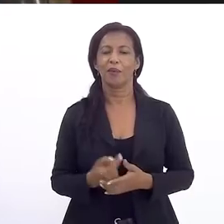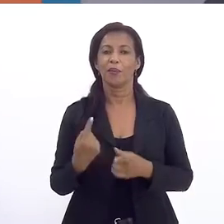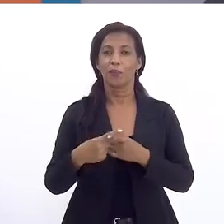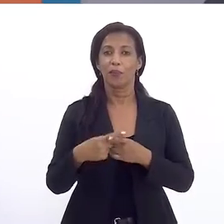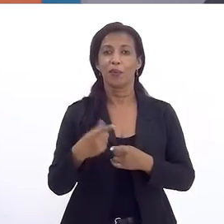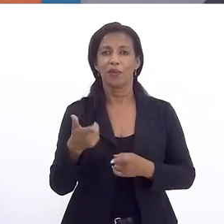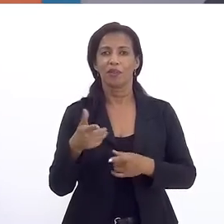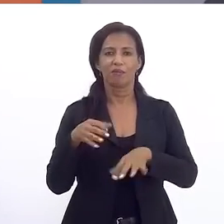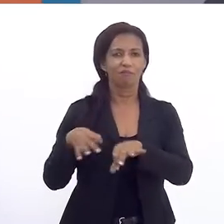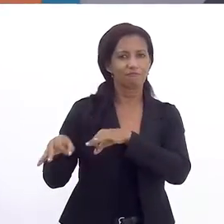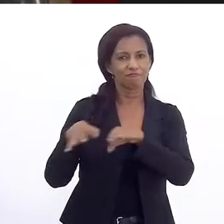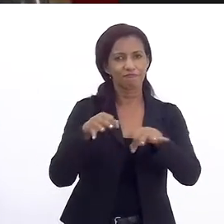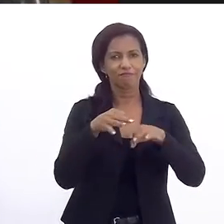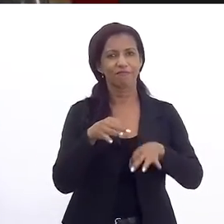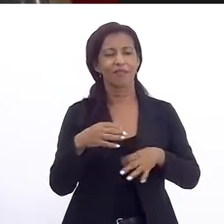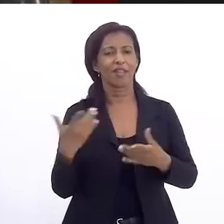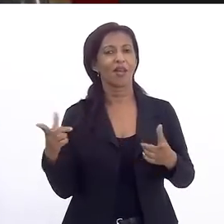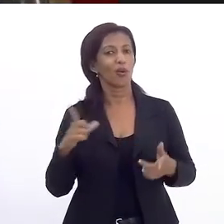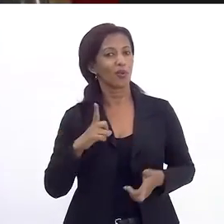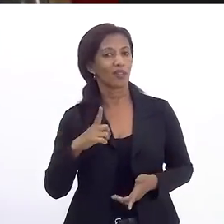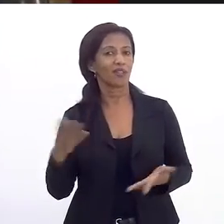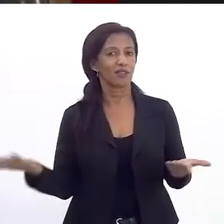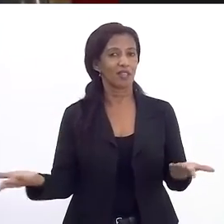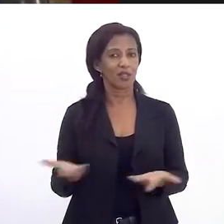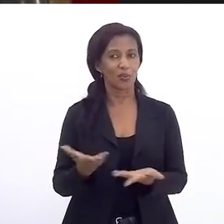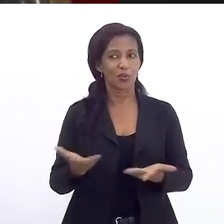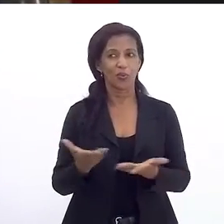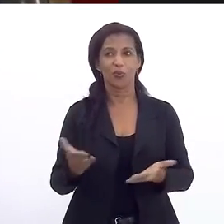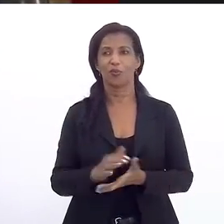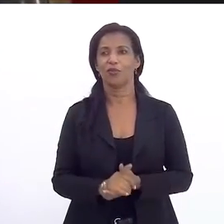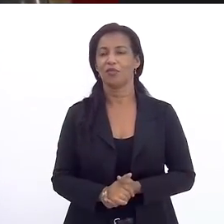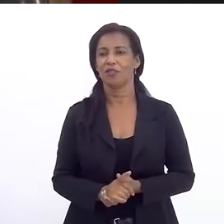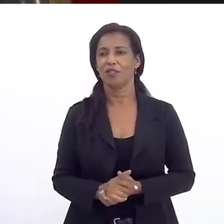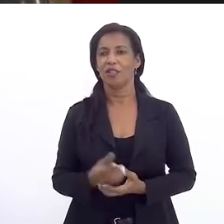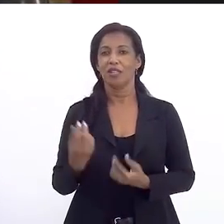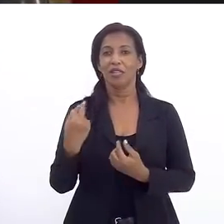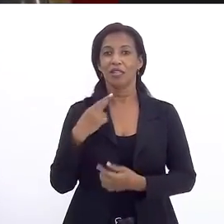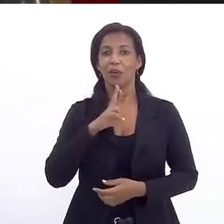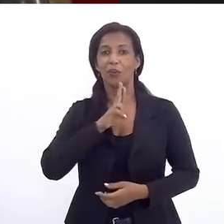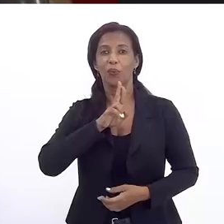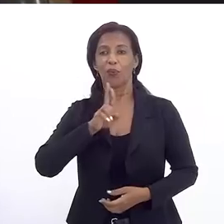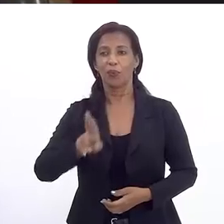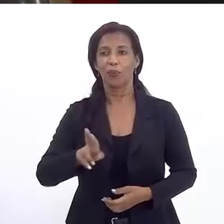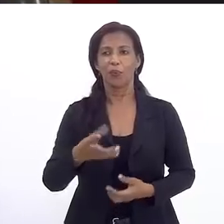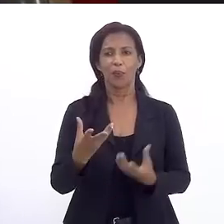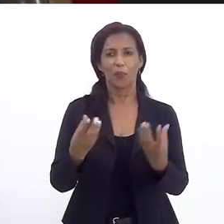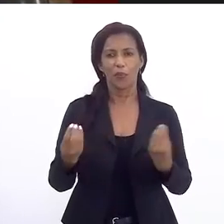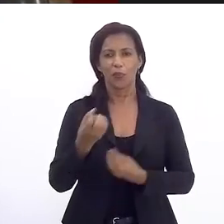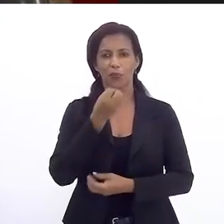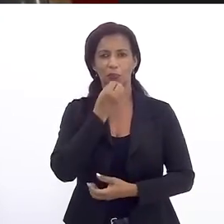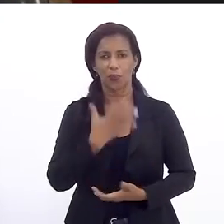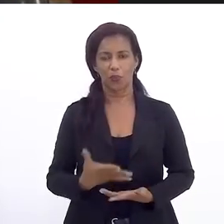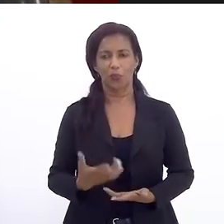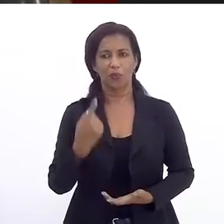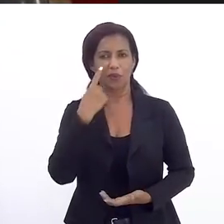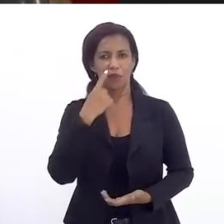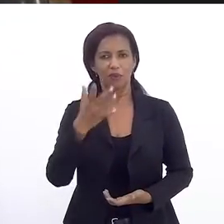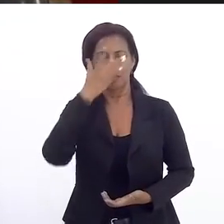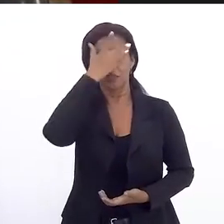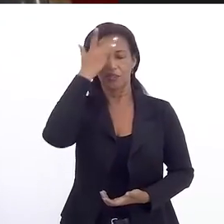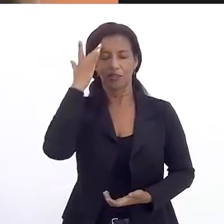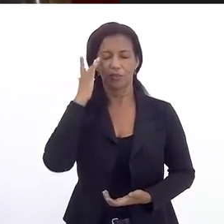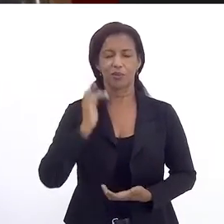minhas meninas e meninos da terceira idade, também que deixou saudade. Até hoje não tem outro